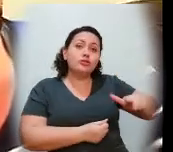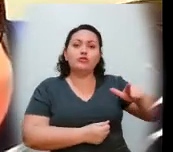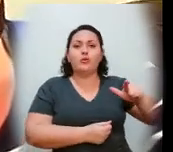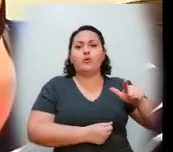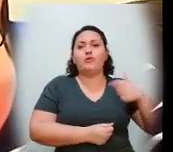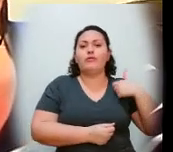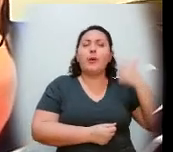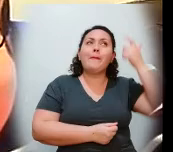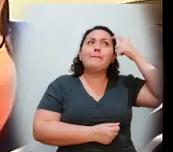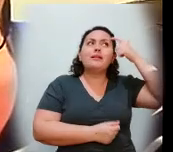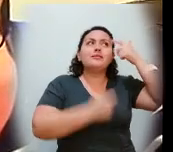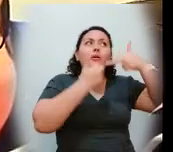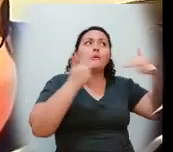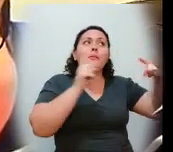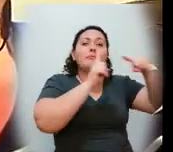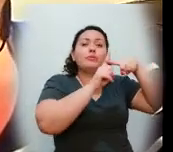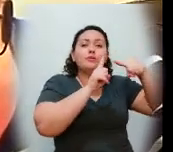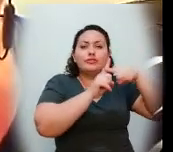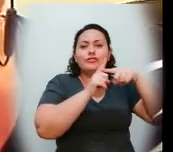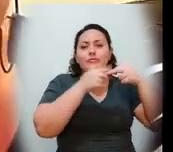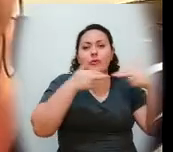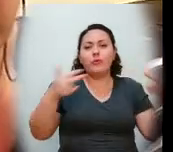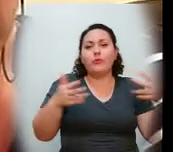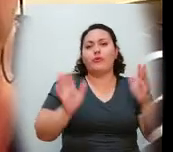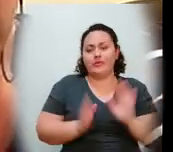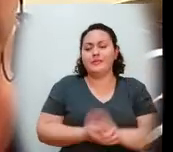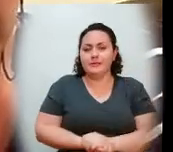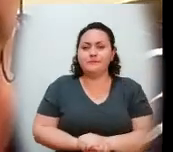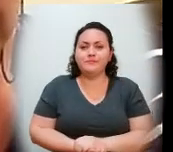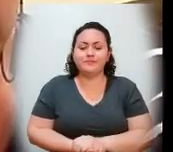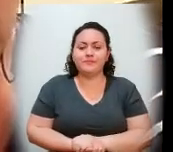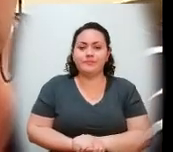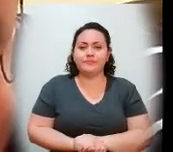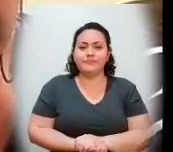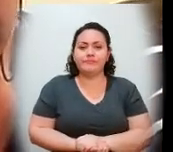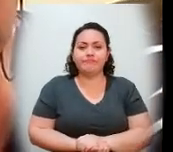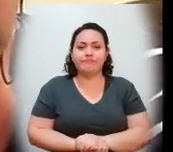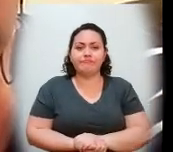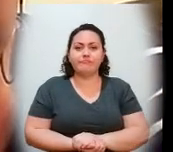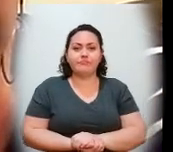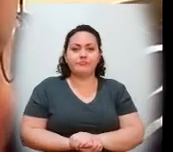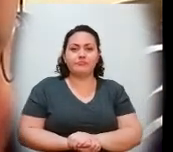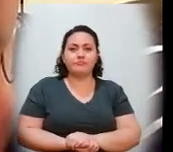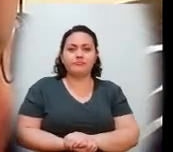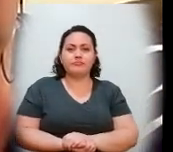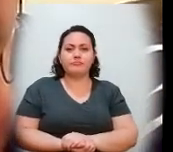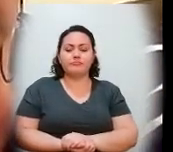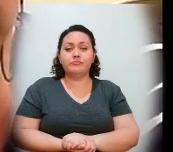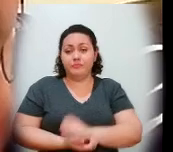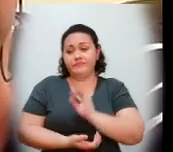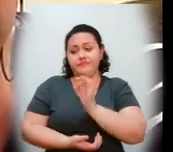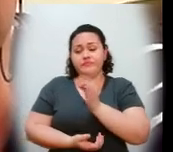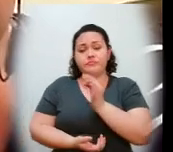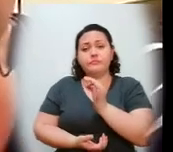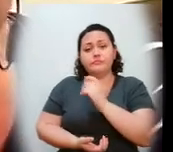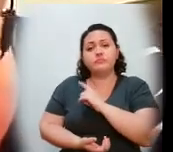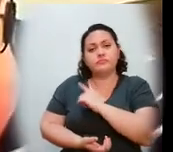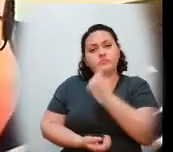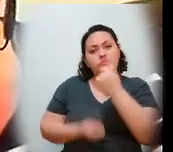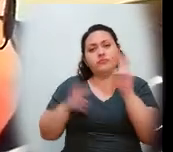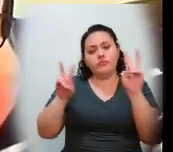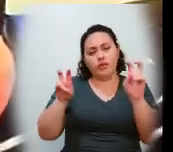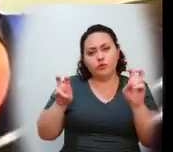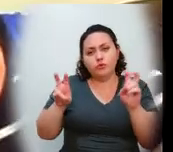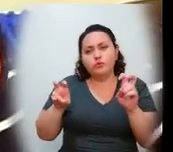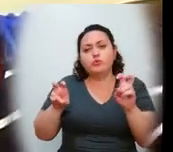rejeitar o pensamento anterior. Uhum. Também teve uma É, outra colocação, né, é, teve uma questão